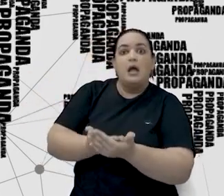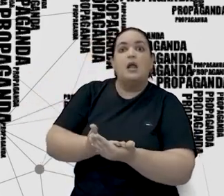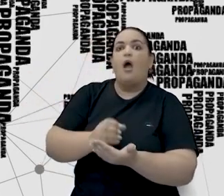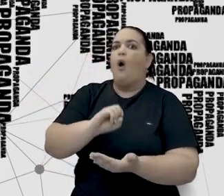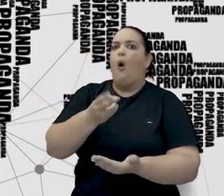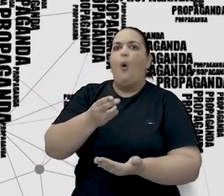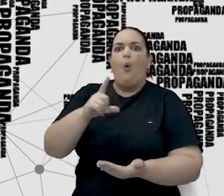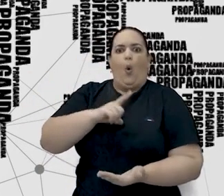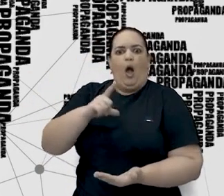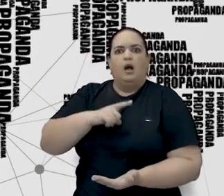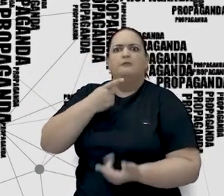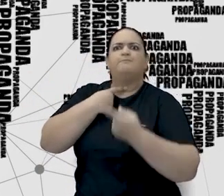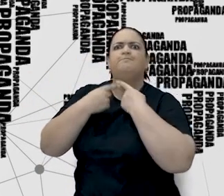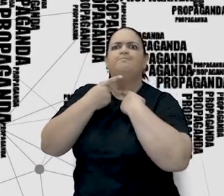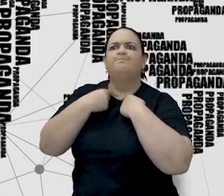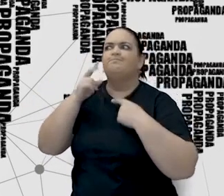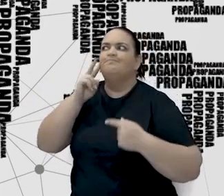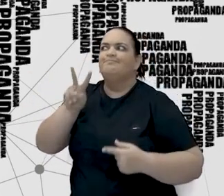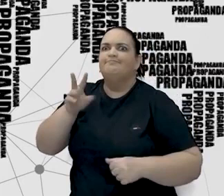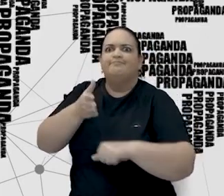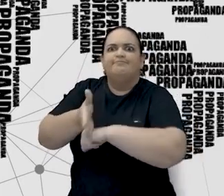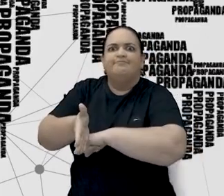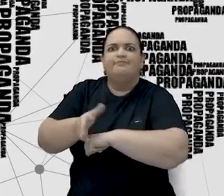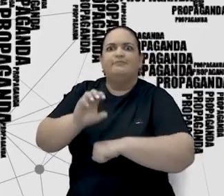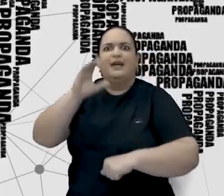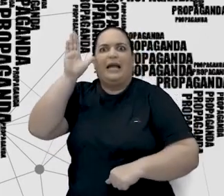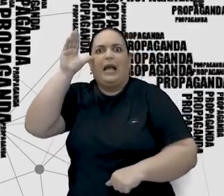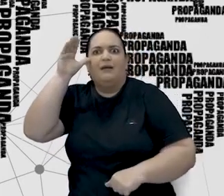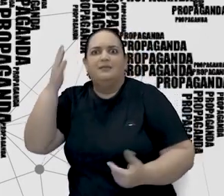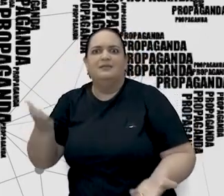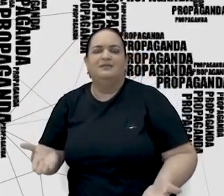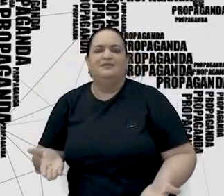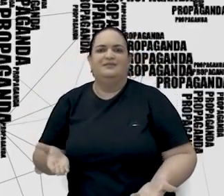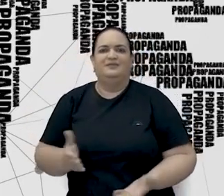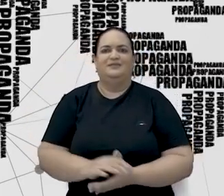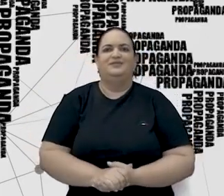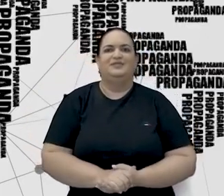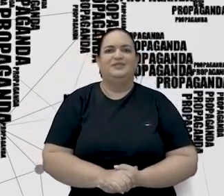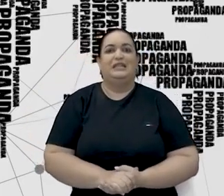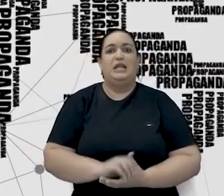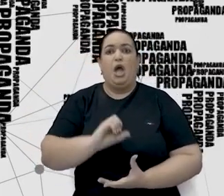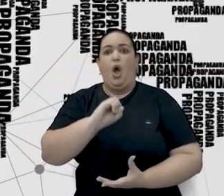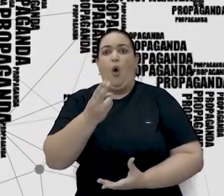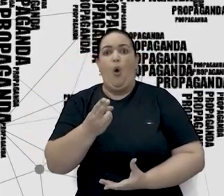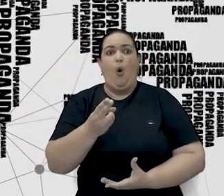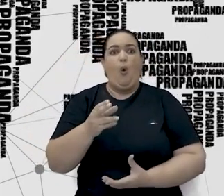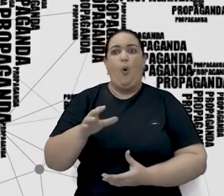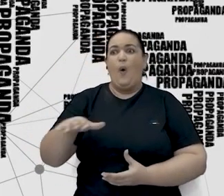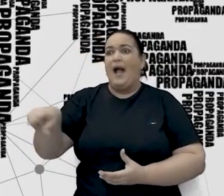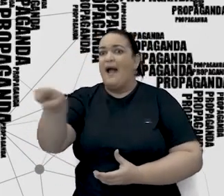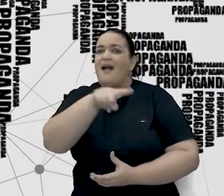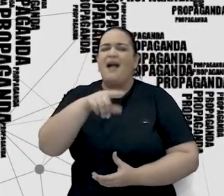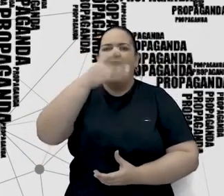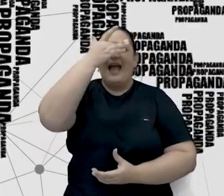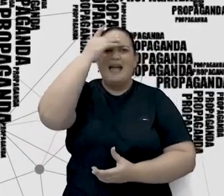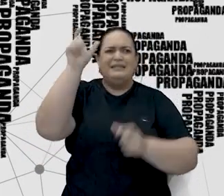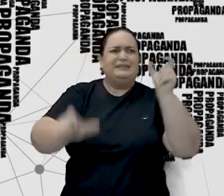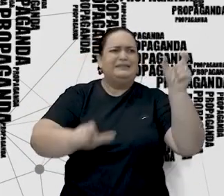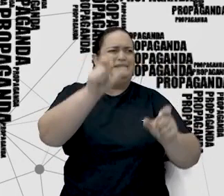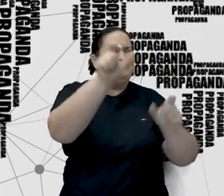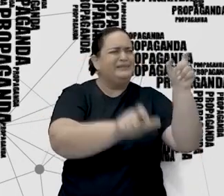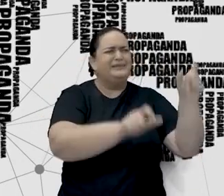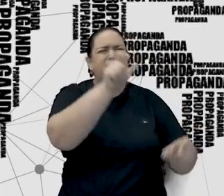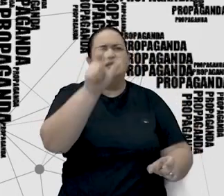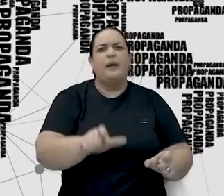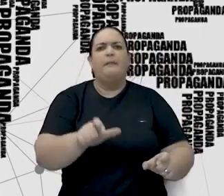curiosidade e assim provocar a difusão na população. Ou seja, quanto mais se fala sobre um